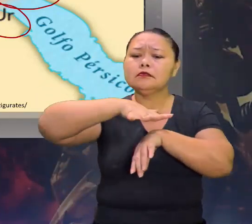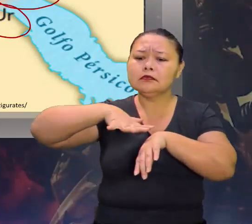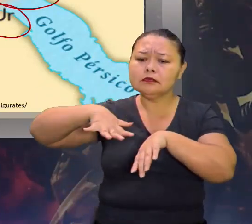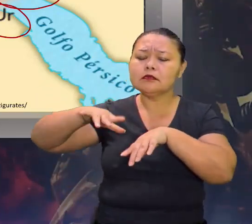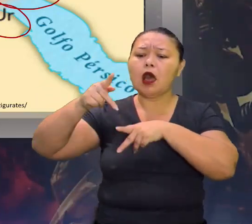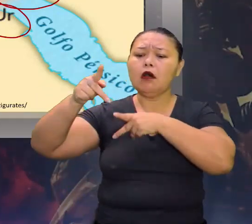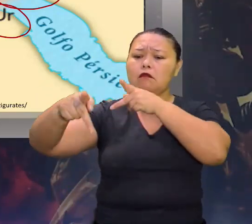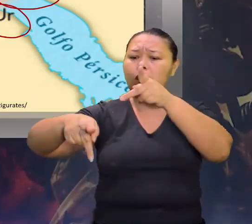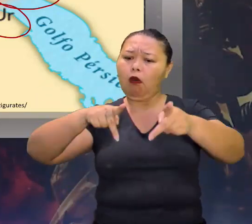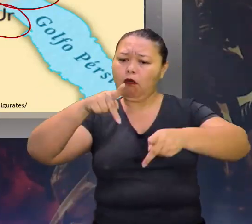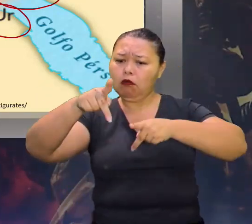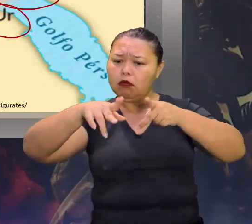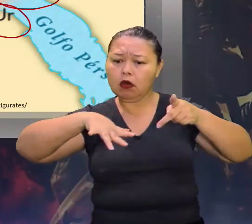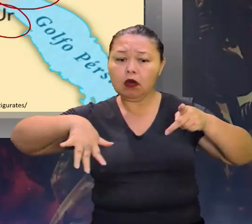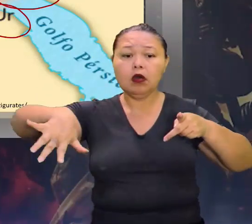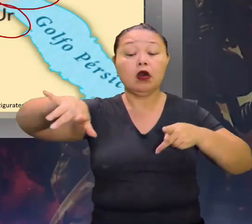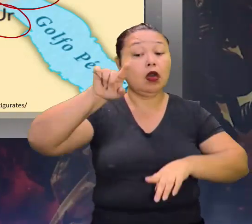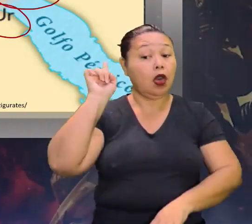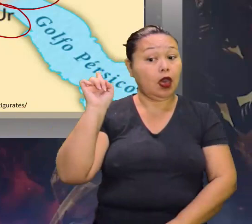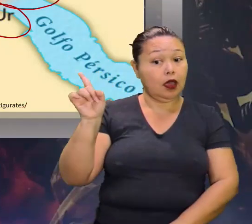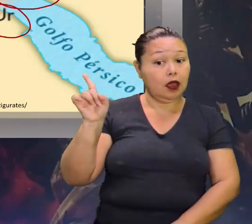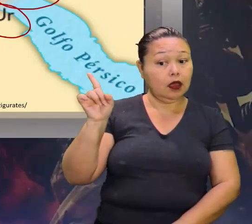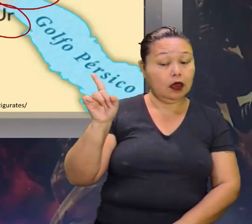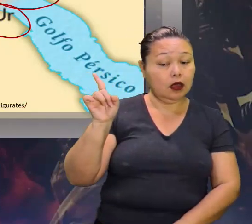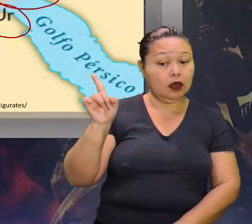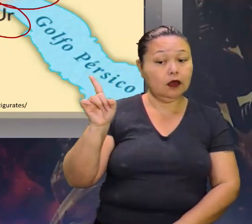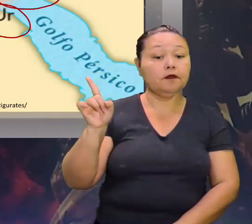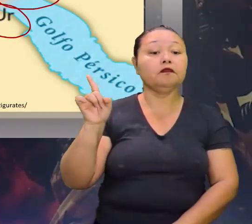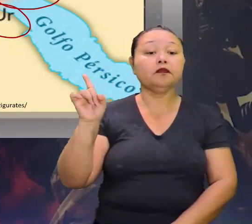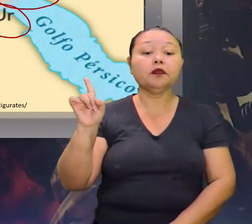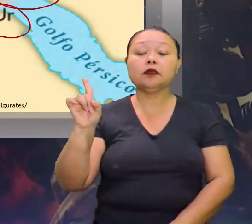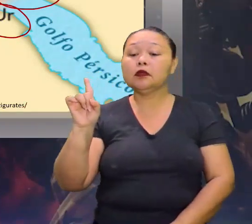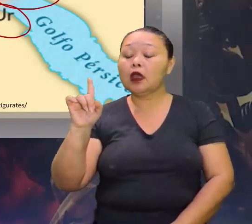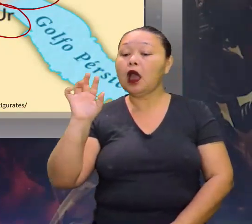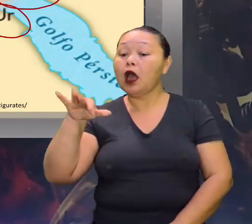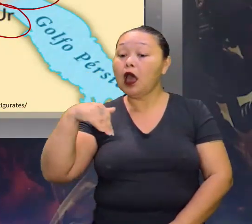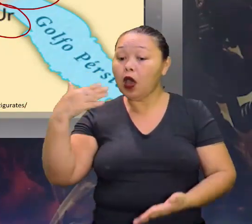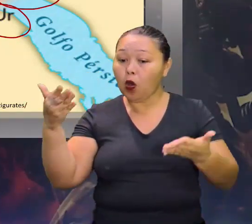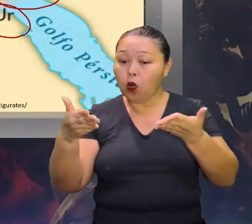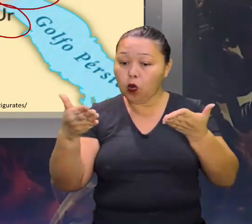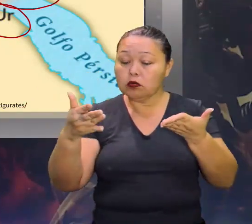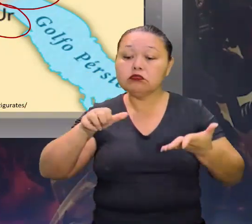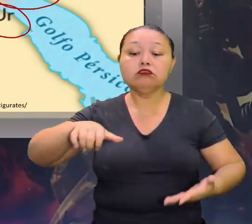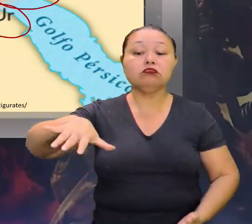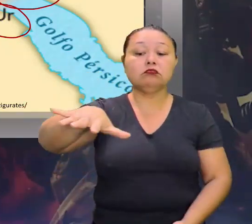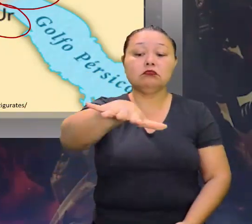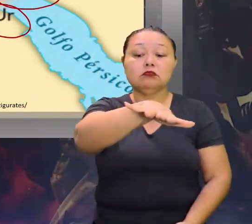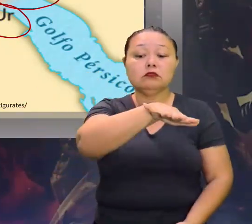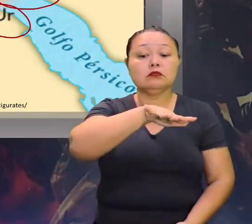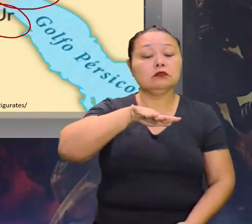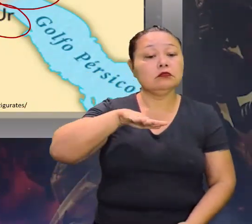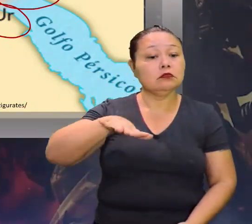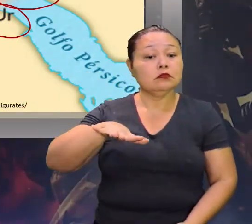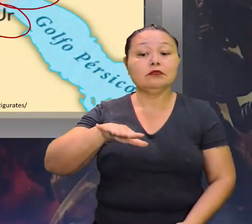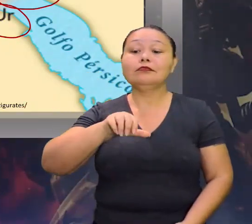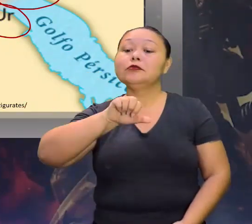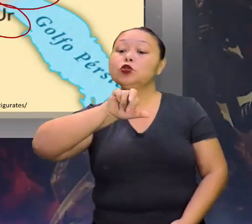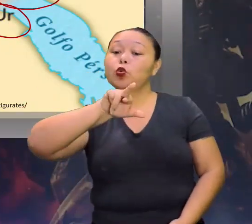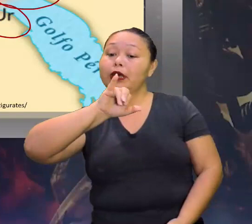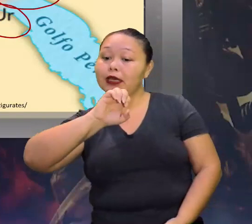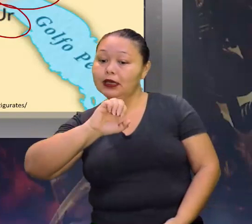bastante povoada. Era aqui, na Mesopotâmia. Que de fato hoje é a região do